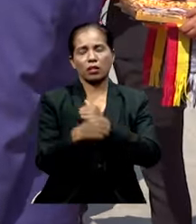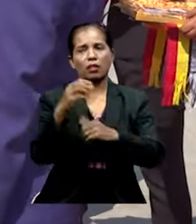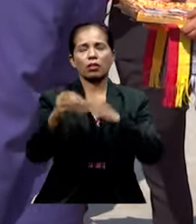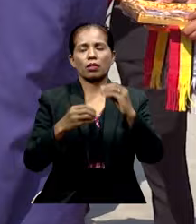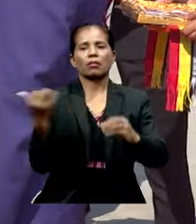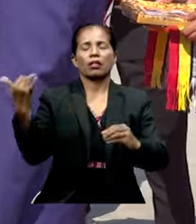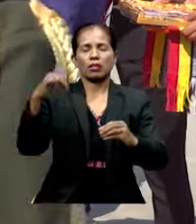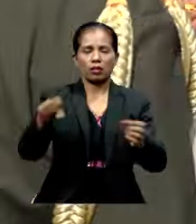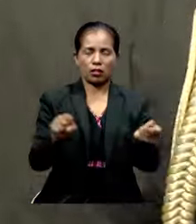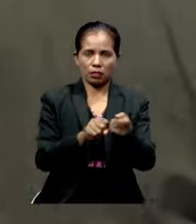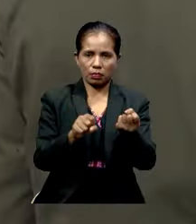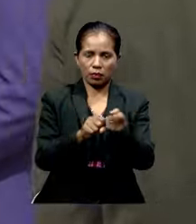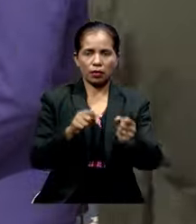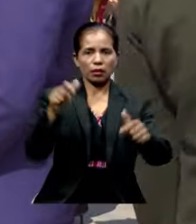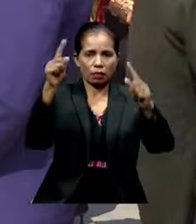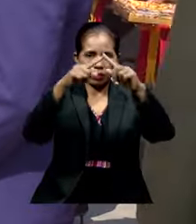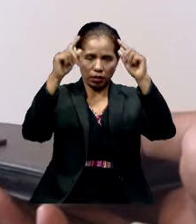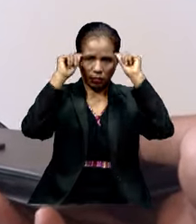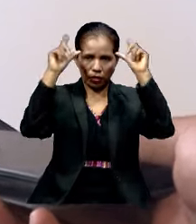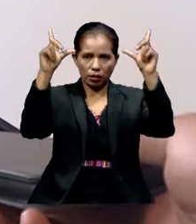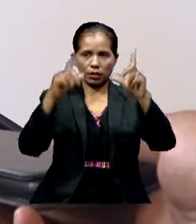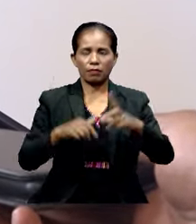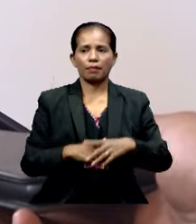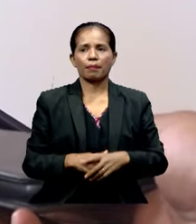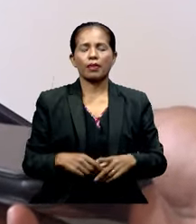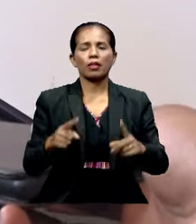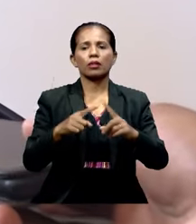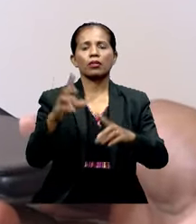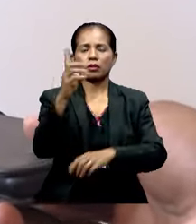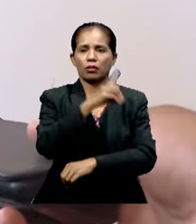na contribuição para Timor-Leste. Owen Healy,